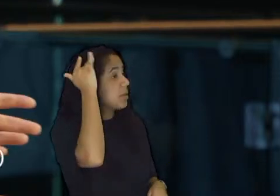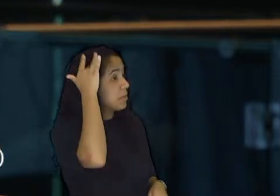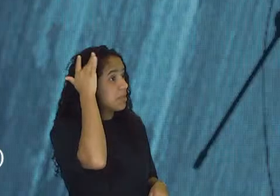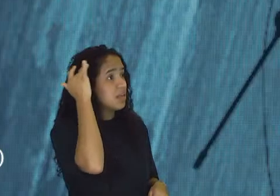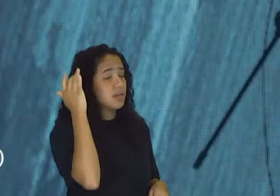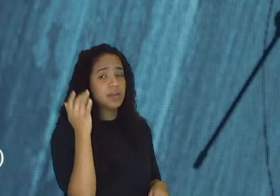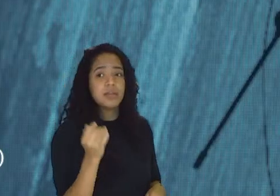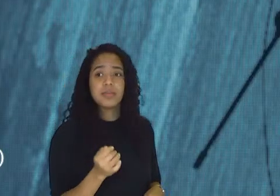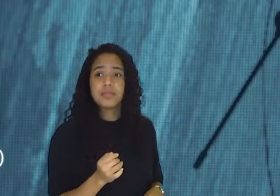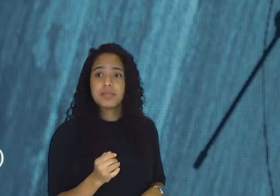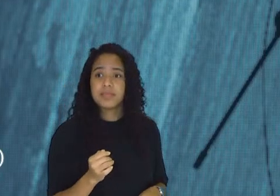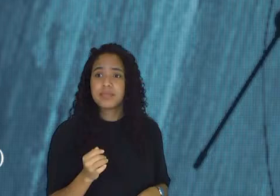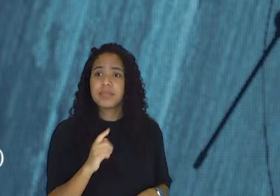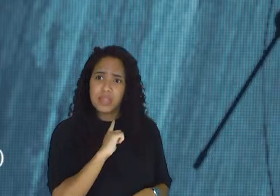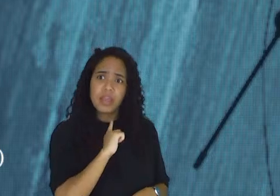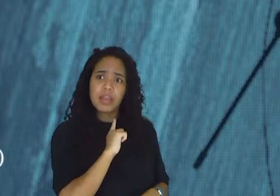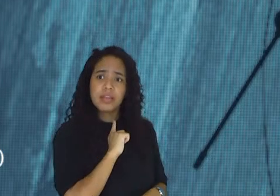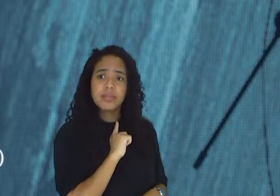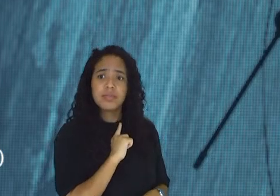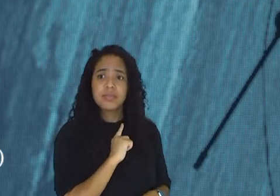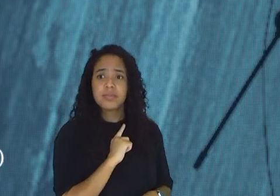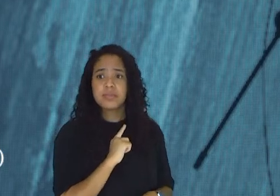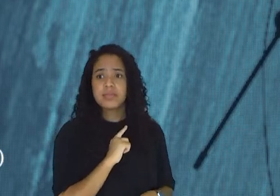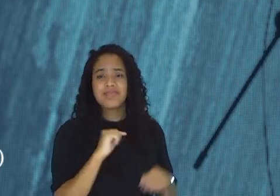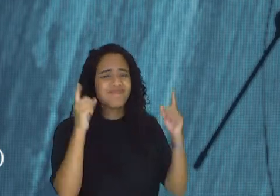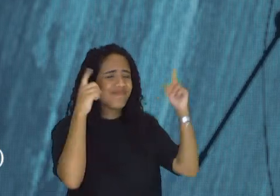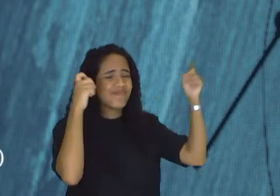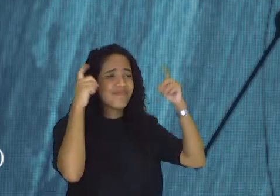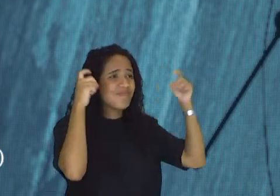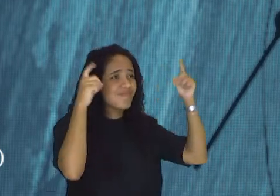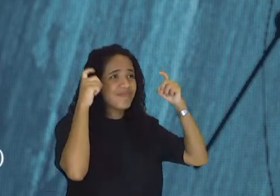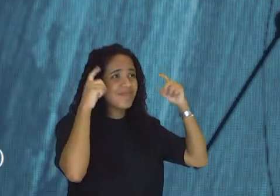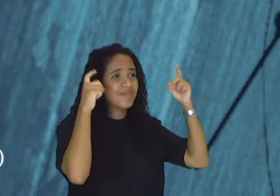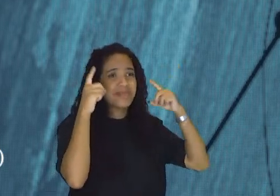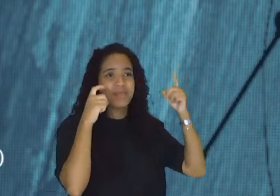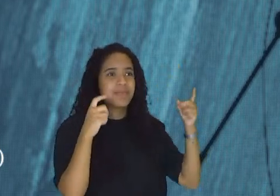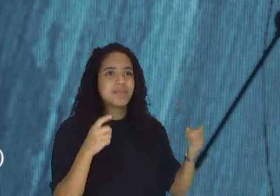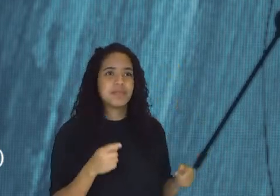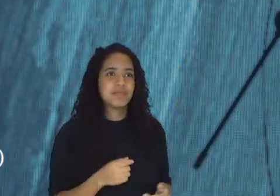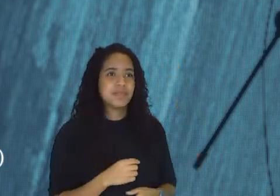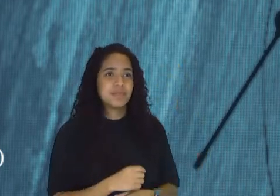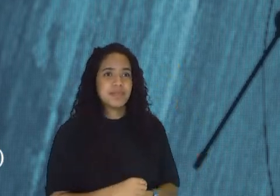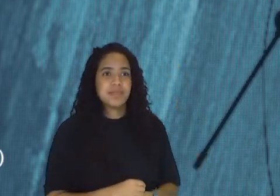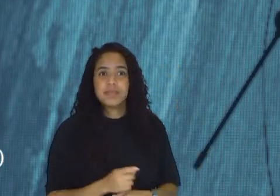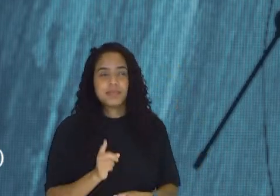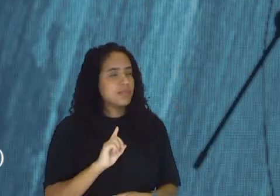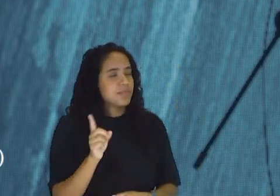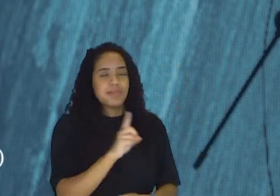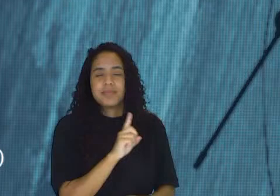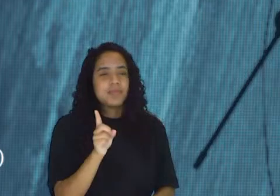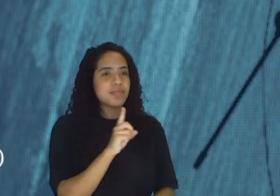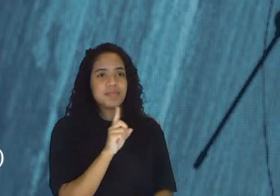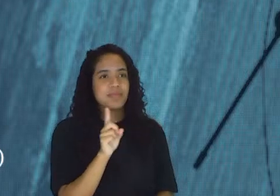Um filho não tem essa preocupação. Às vezes ele até quer alguma coisa, mas ele já te pede